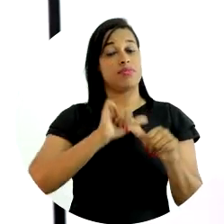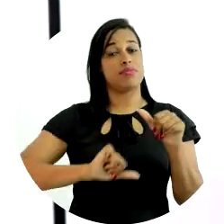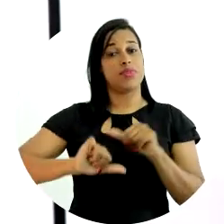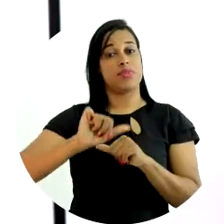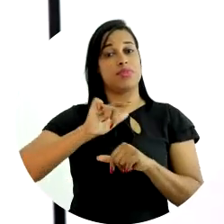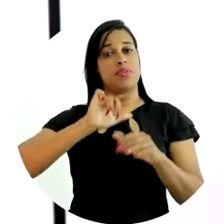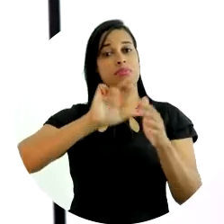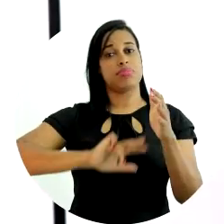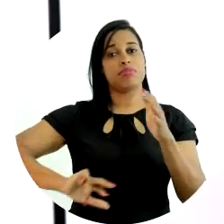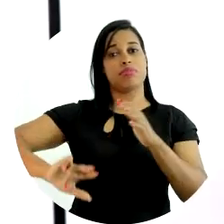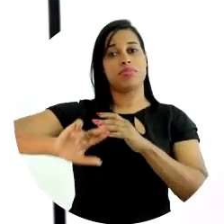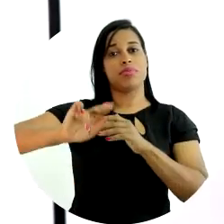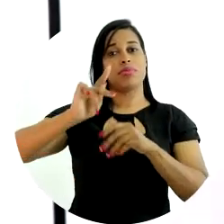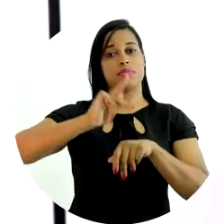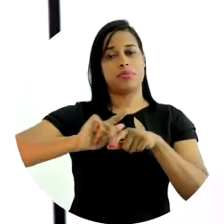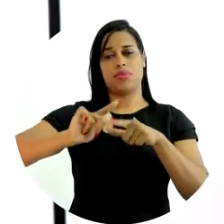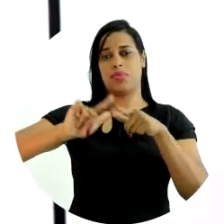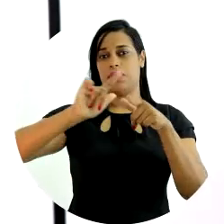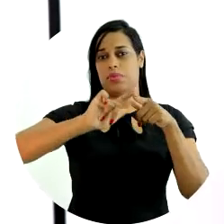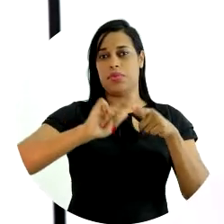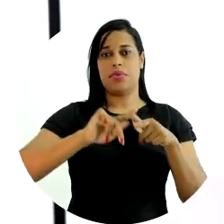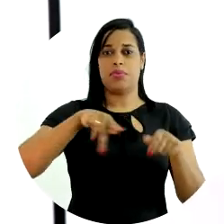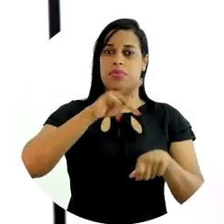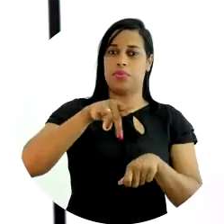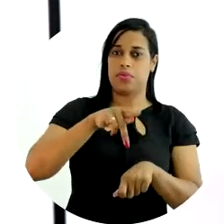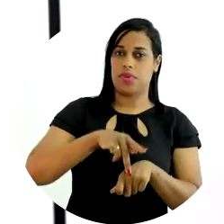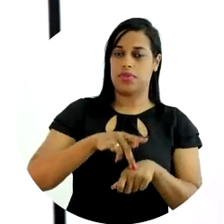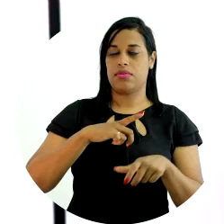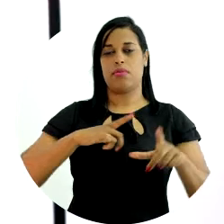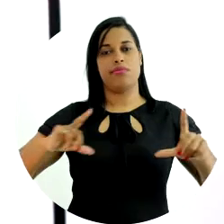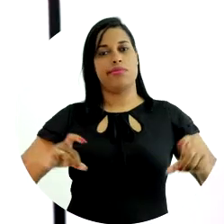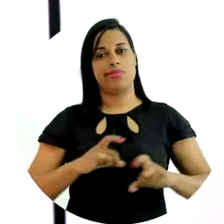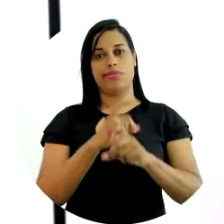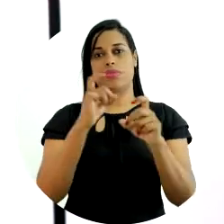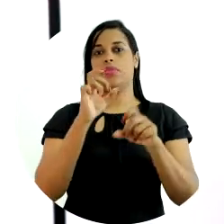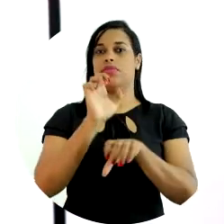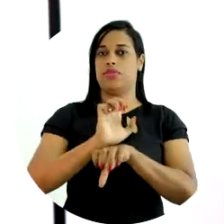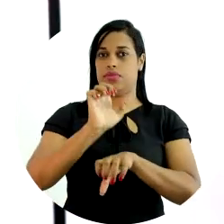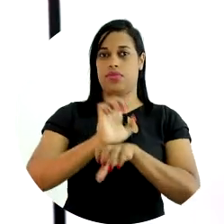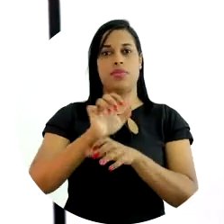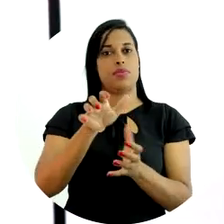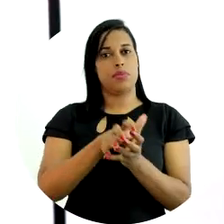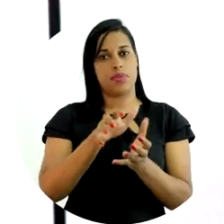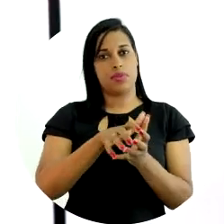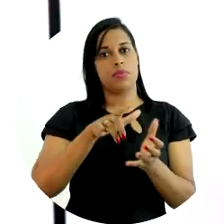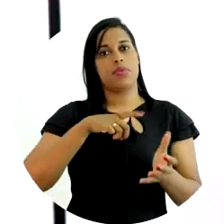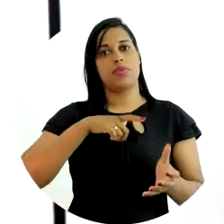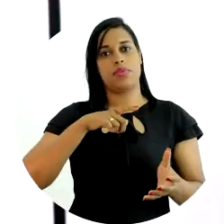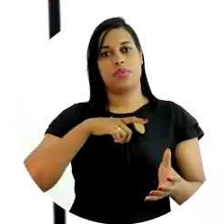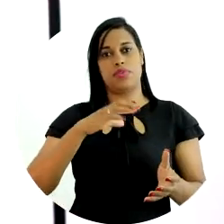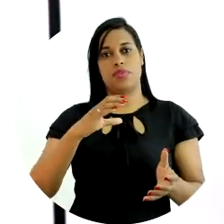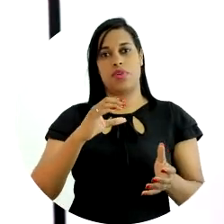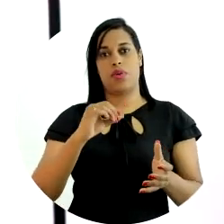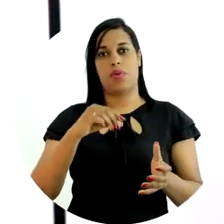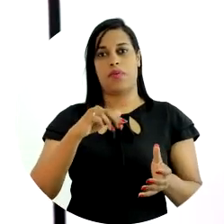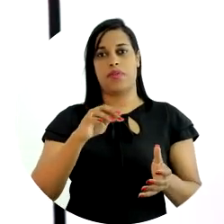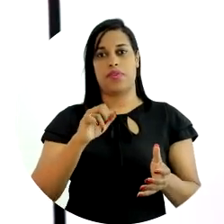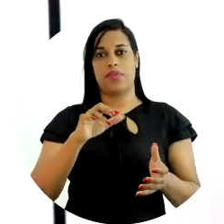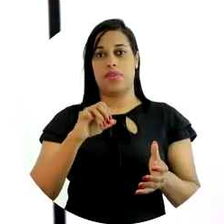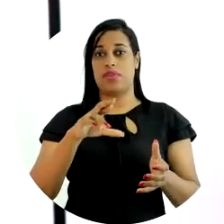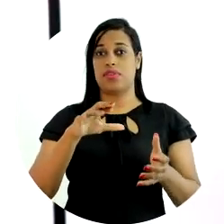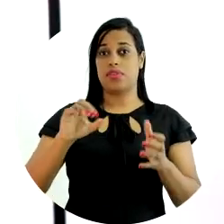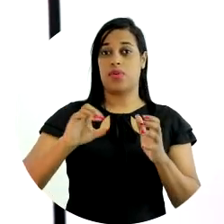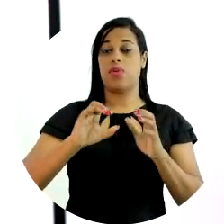infernos. Essa mudança, ela trouxe uma série de problemas para o país, várias revoltas. Aqui no nosso estado, mesmo em Pernambuco, houve a